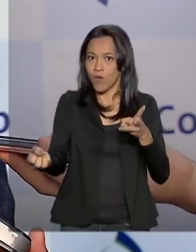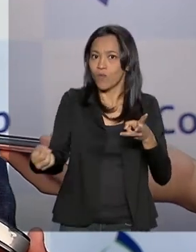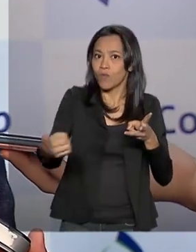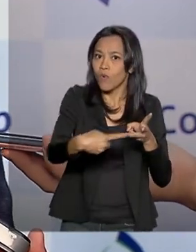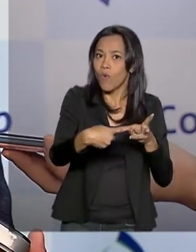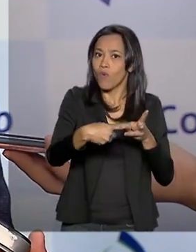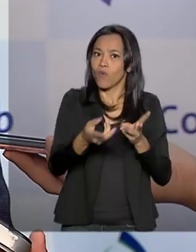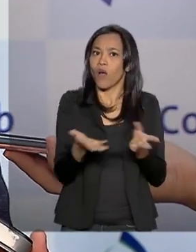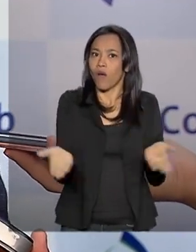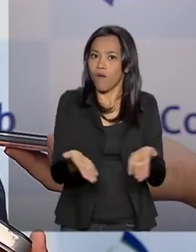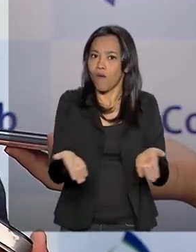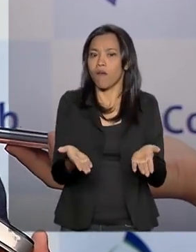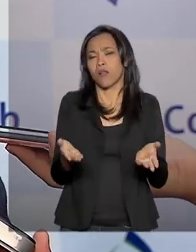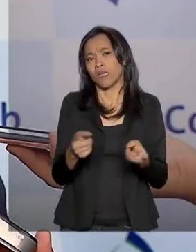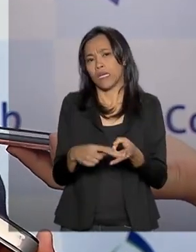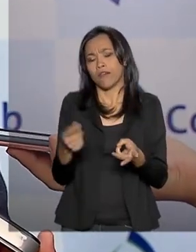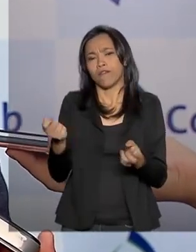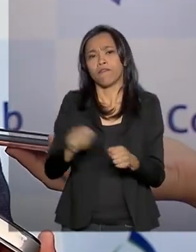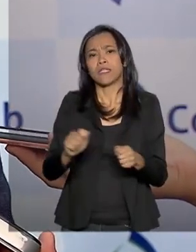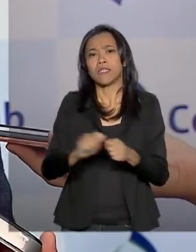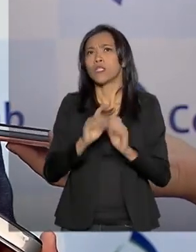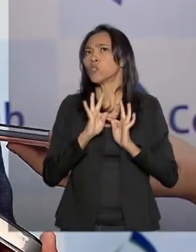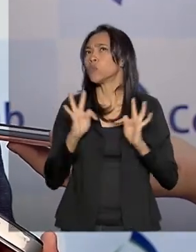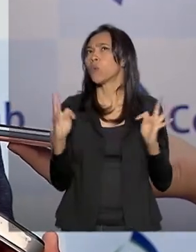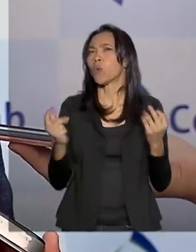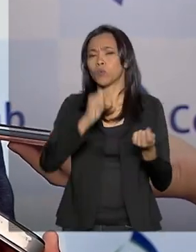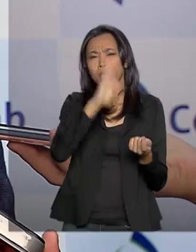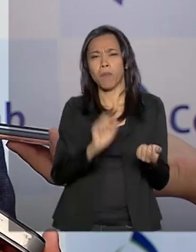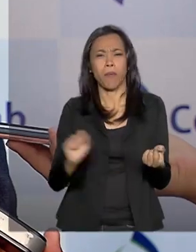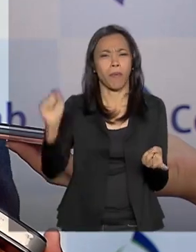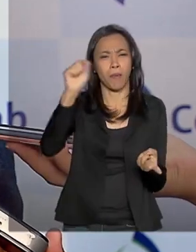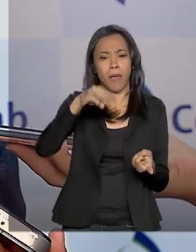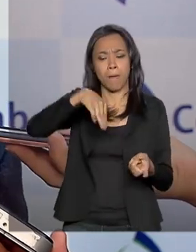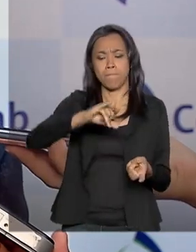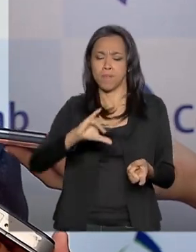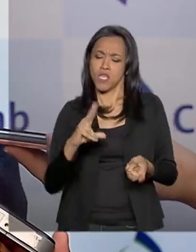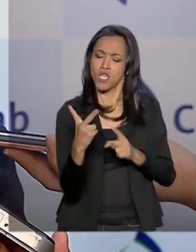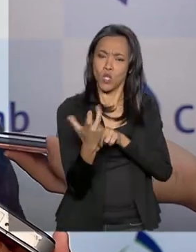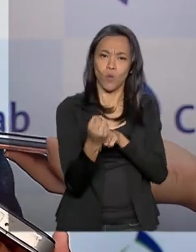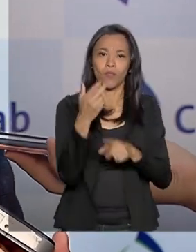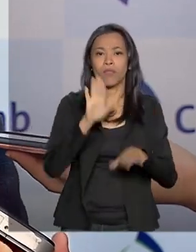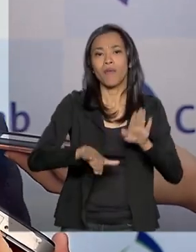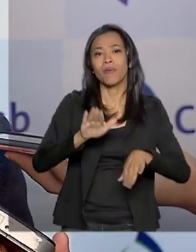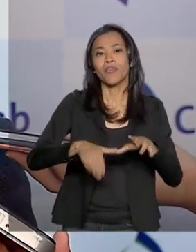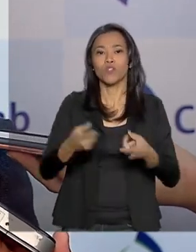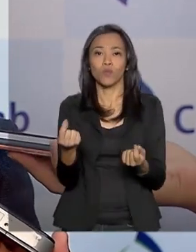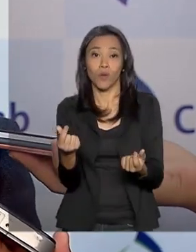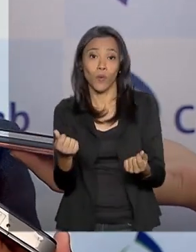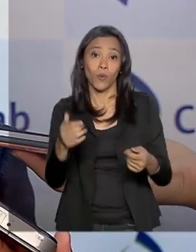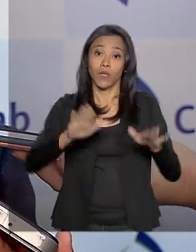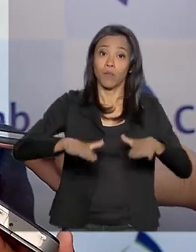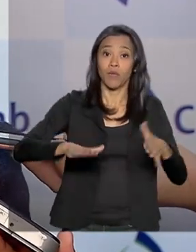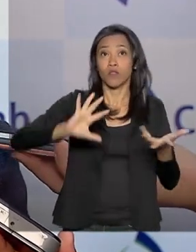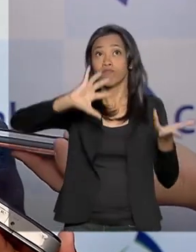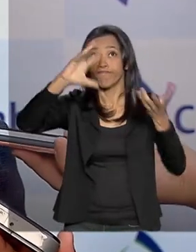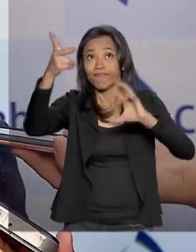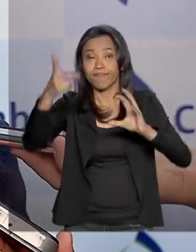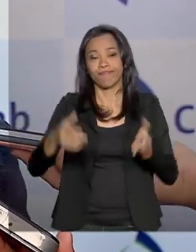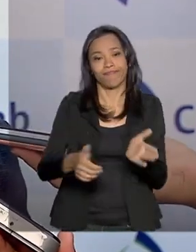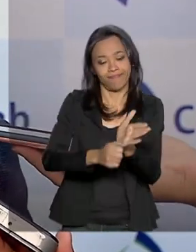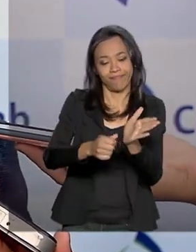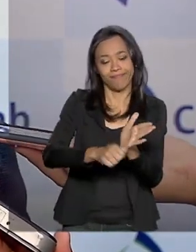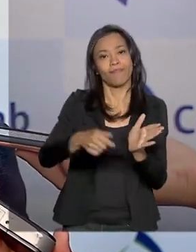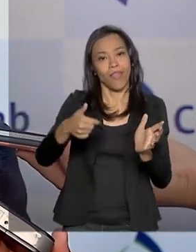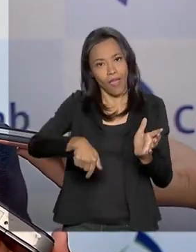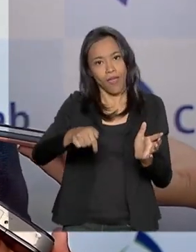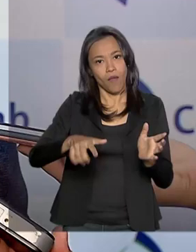se dizer que pode se fazer etanol de milho em todo o Brasil, porque depende das condições, depende do preço, onde está o produto. Então, esse é um nicho de